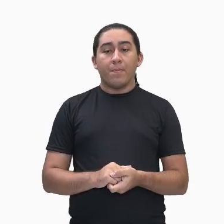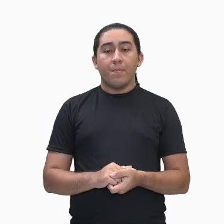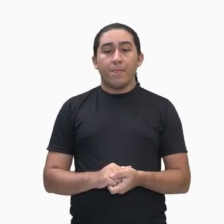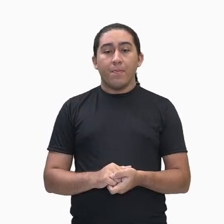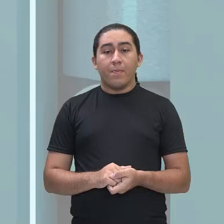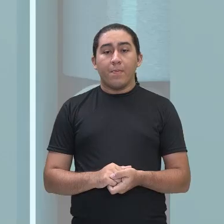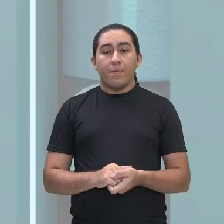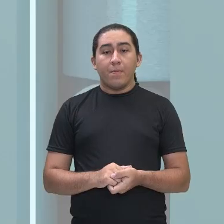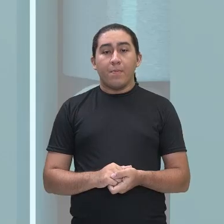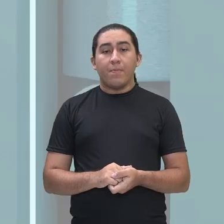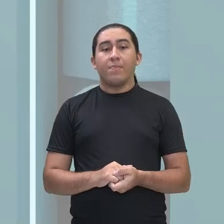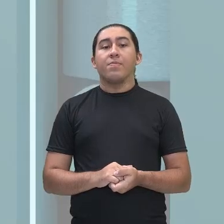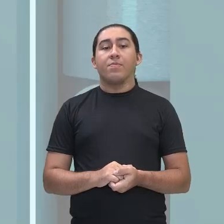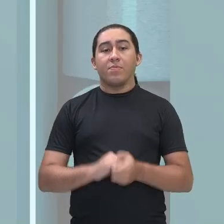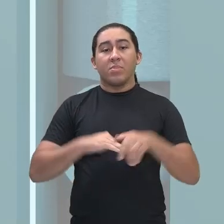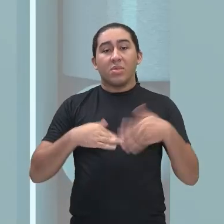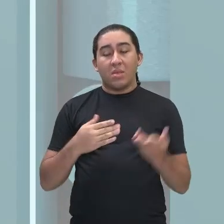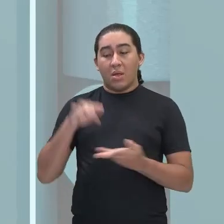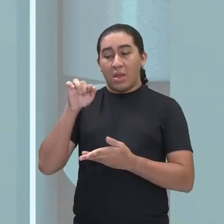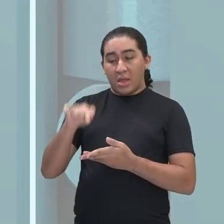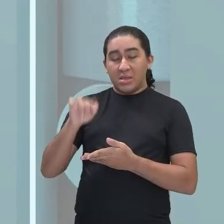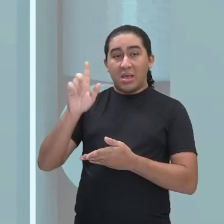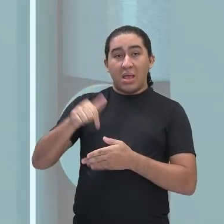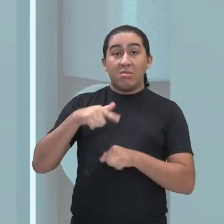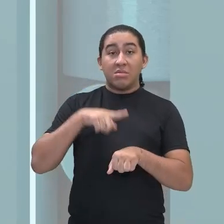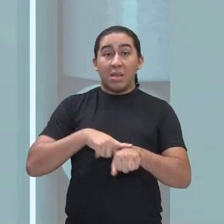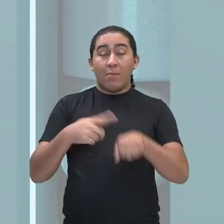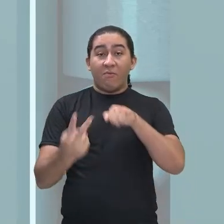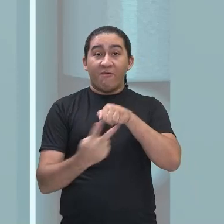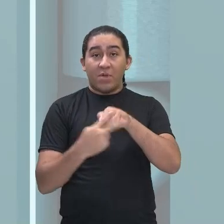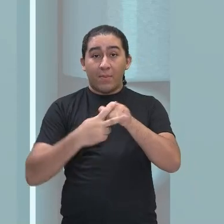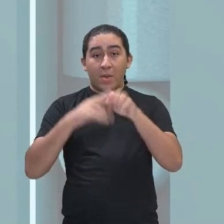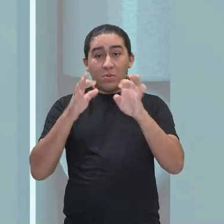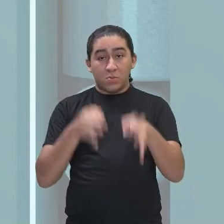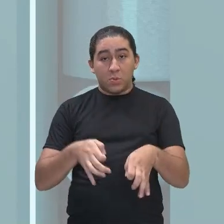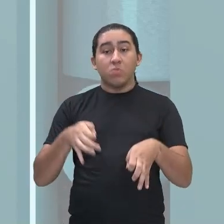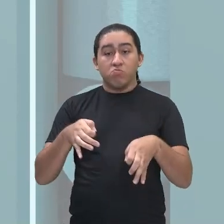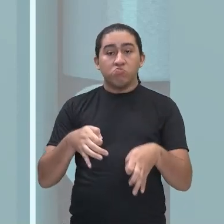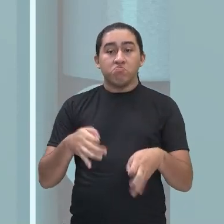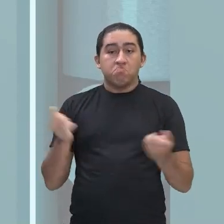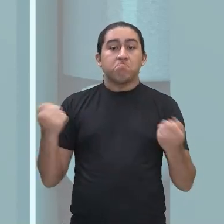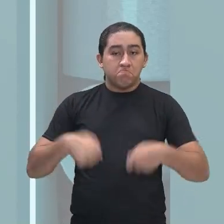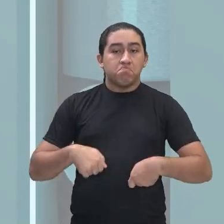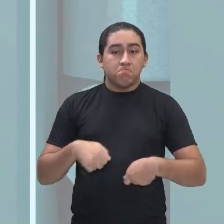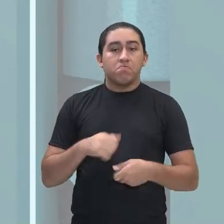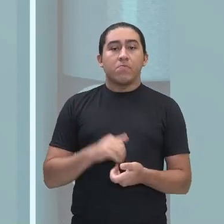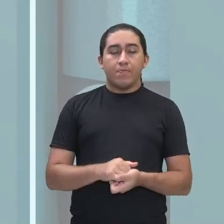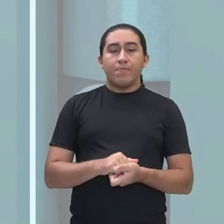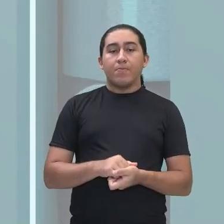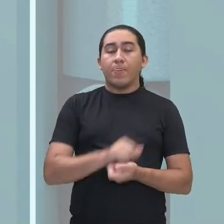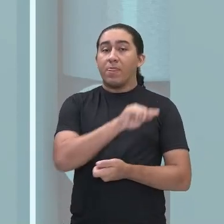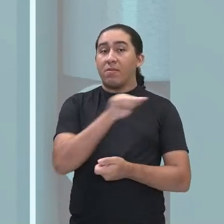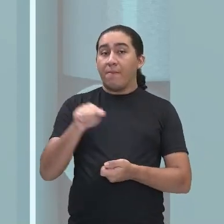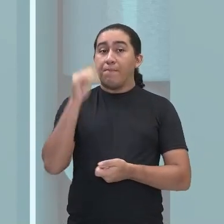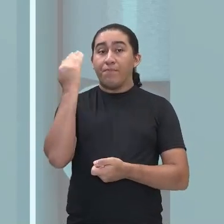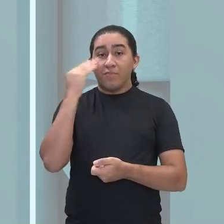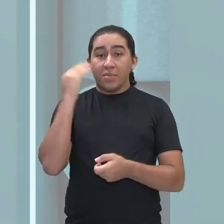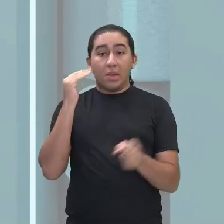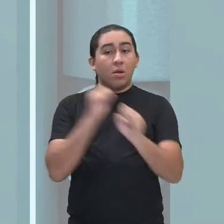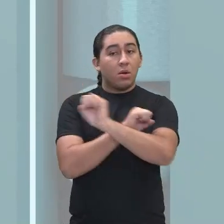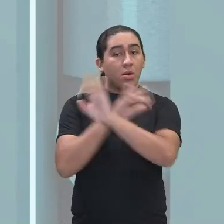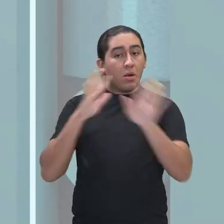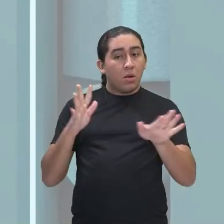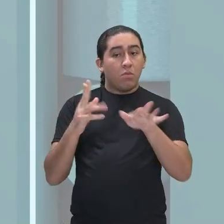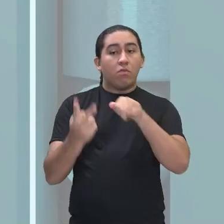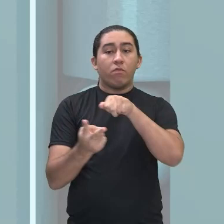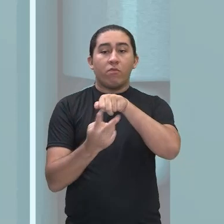É isso aí, são os tempos dos nossos verbos, né? Então, vocês compreenderam que os